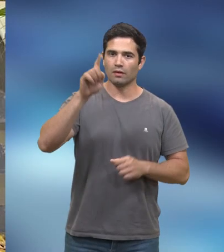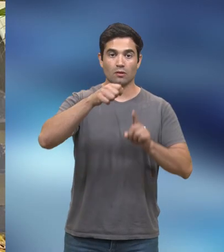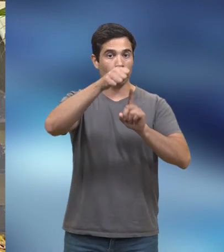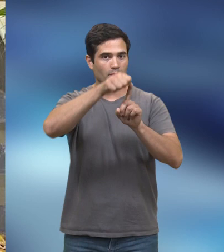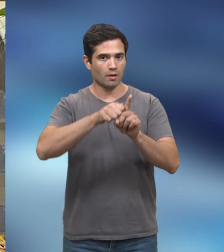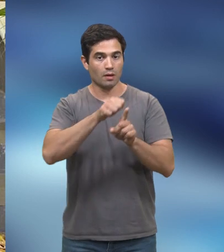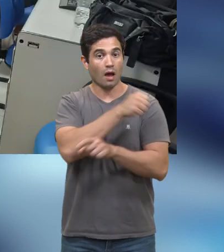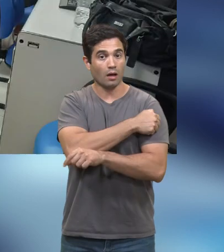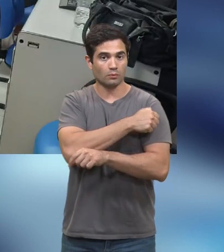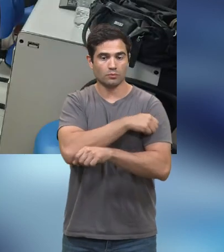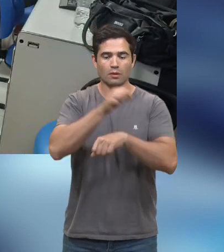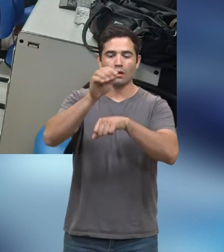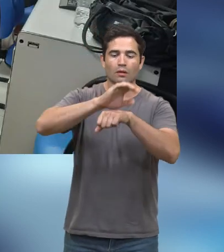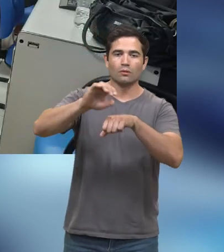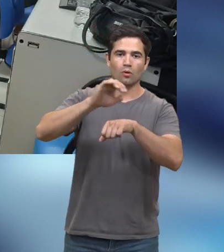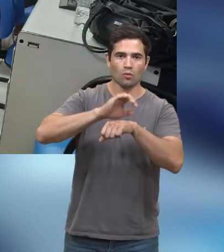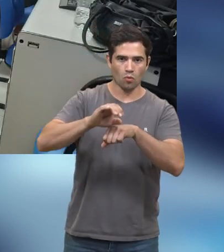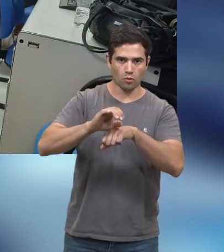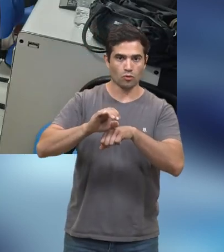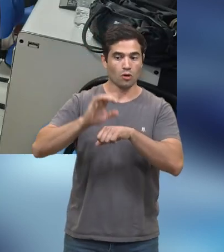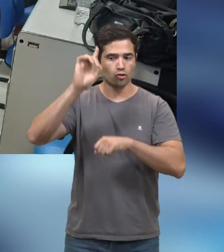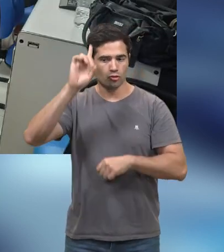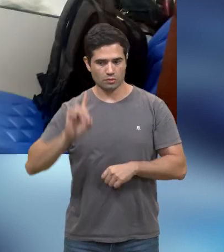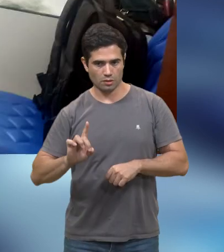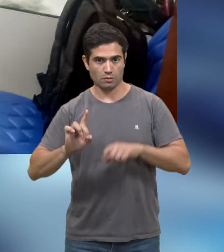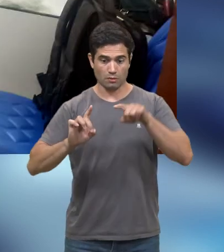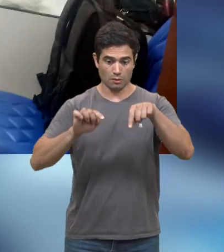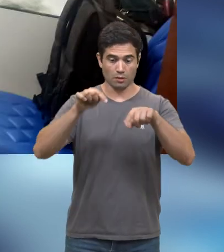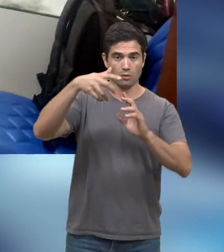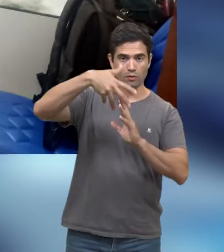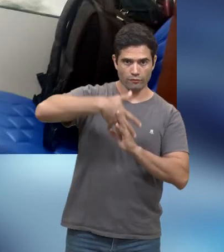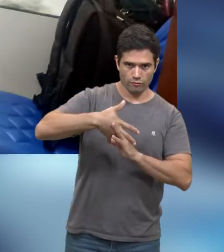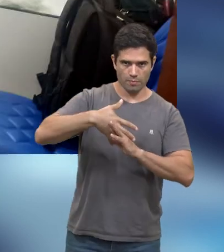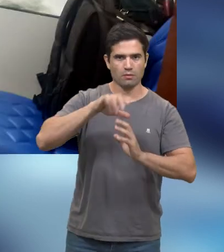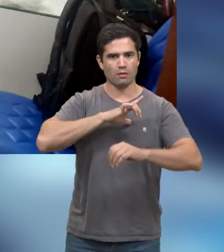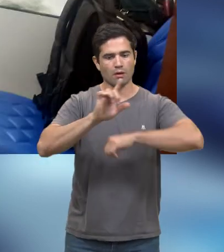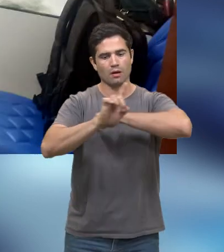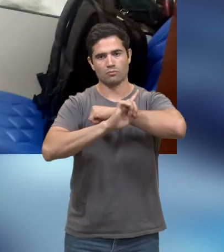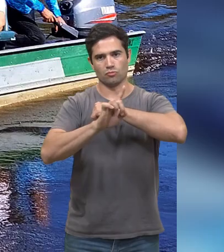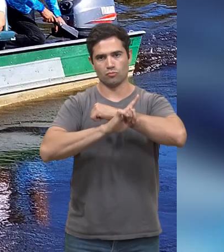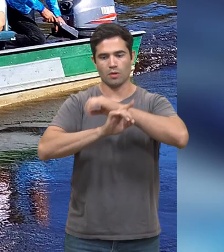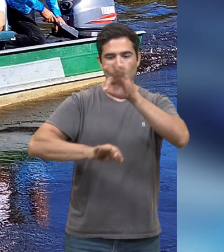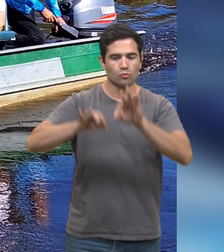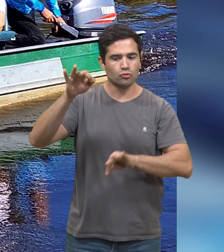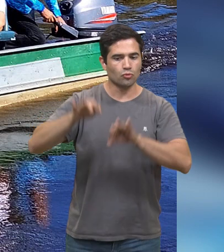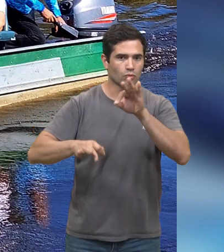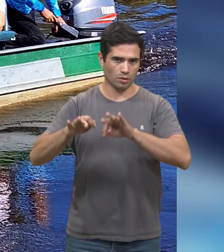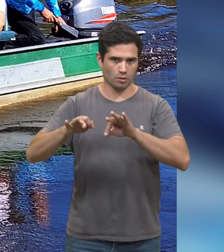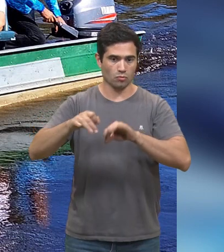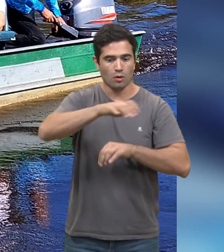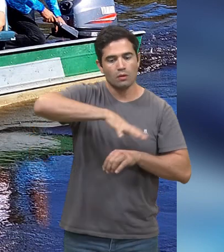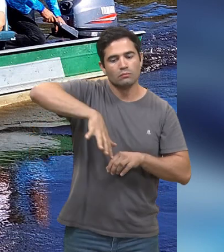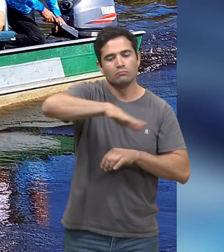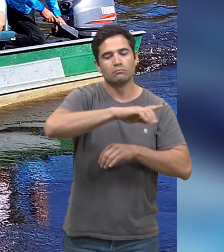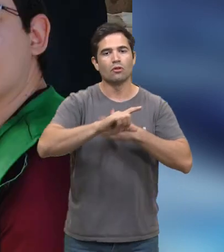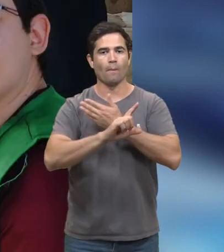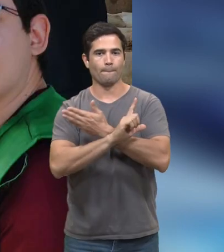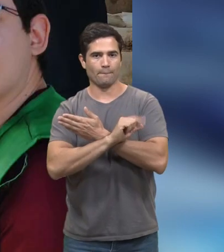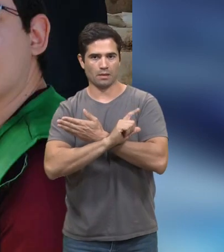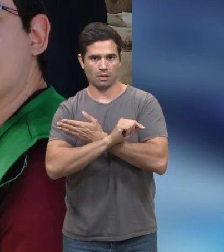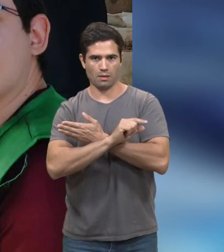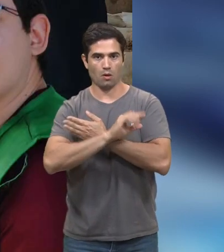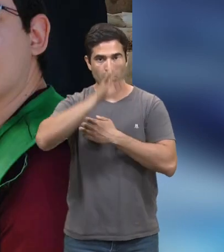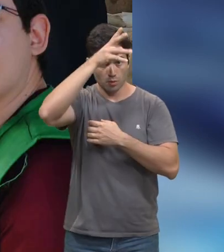Uma vez ao mês, estudantes do curso de Direito da UFMS prestam atendimento jurídico às comunidades do Pantanal